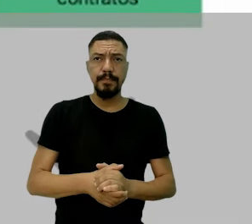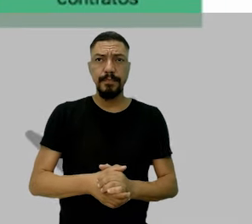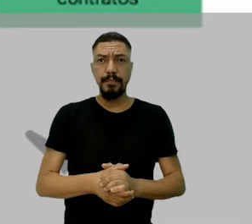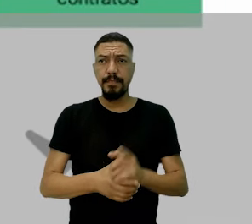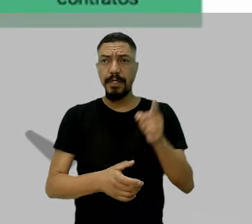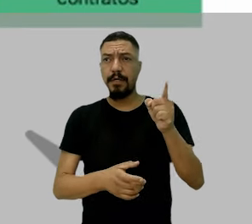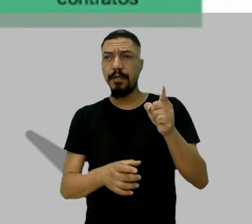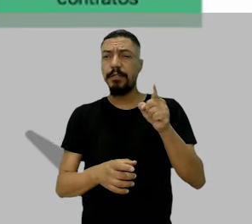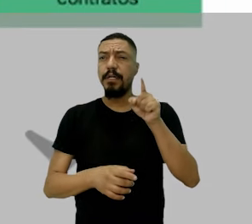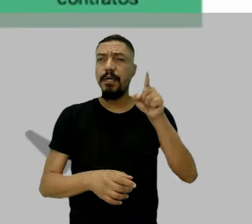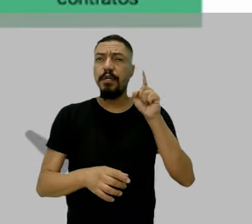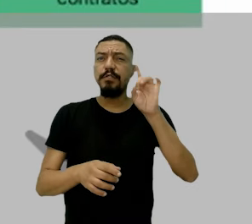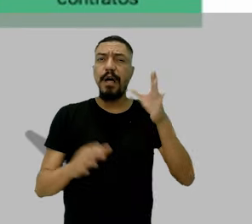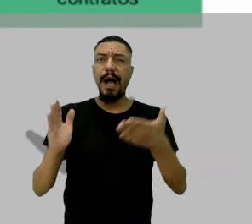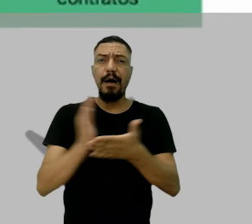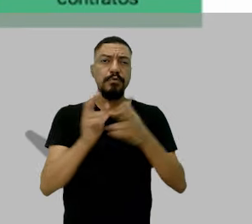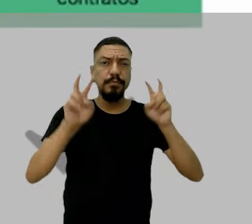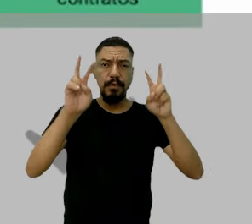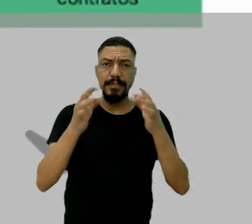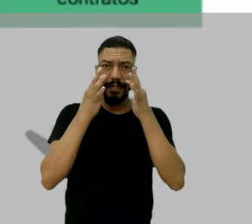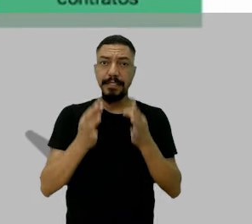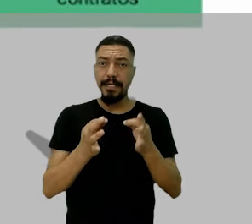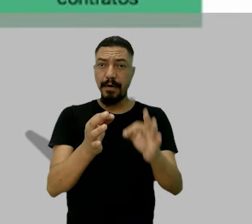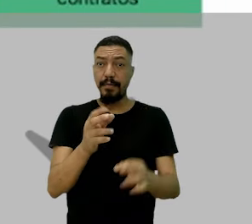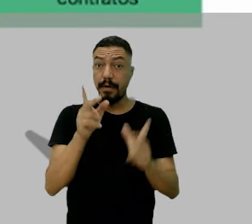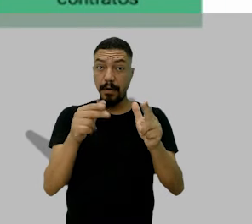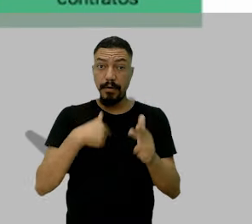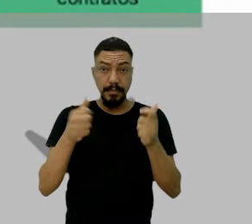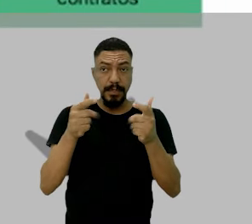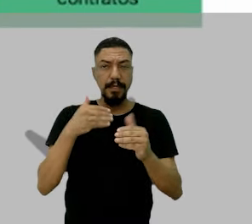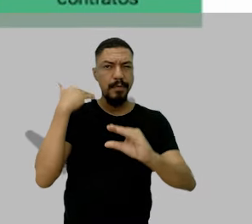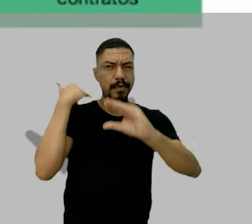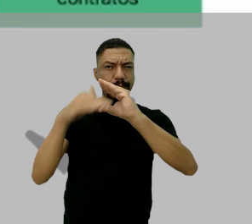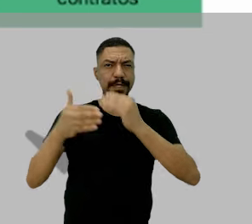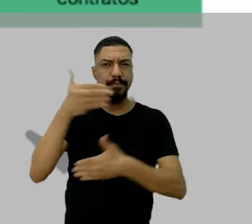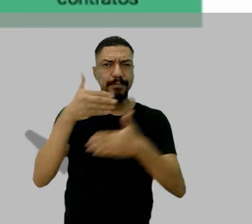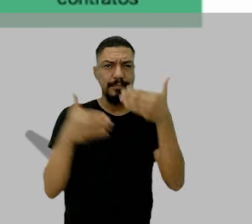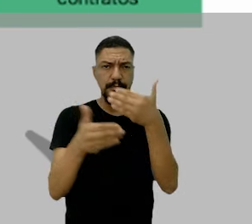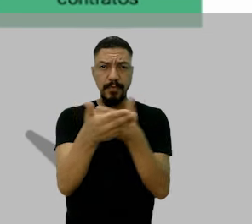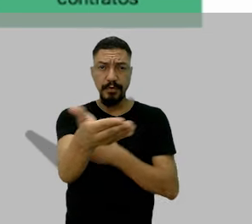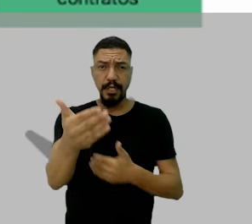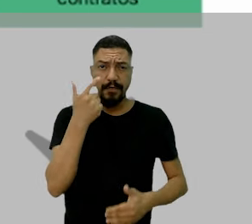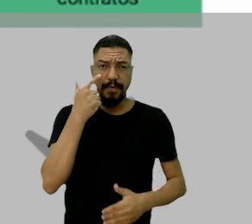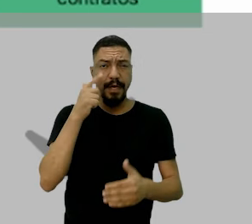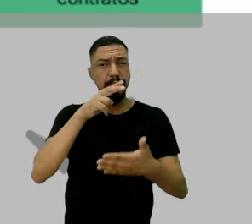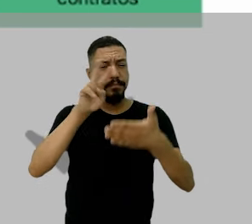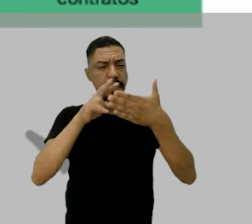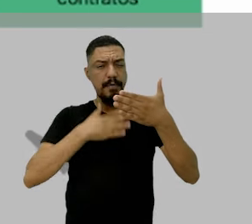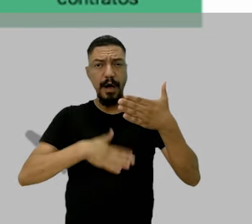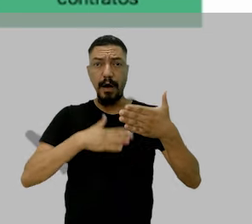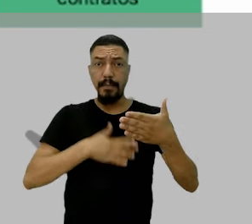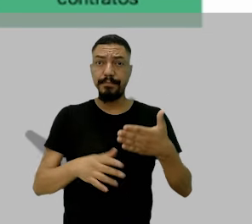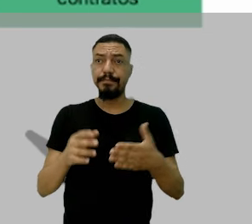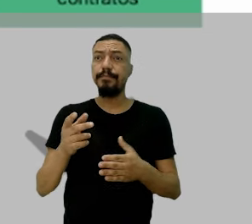Gente, aqui é só uns pontinhos de atenção, assim, é só, como eu falei que eu vou compartilhar a apresentação para vocês verem, então,